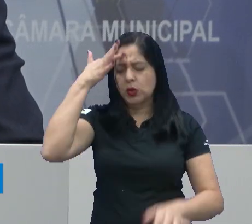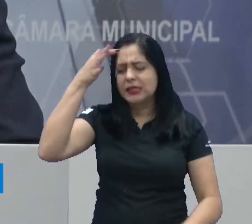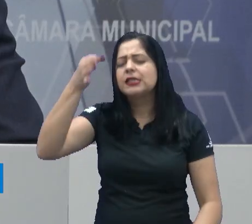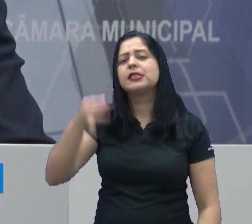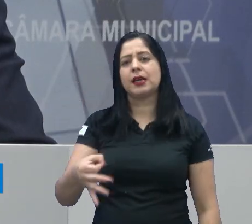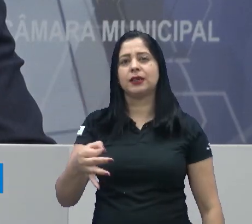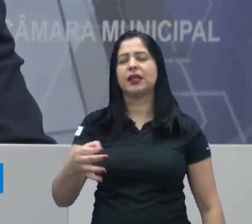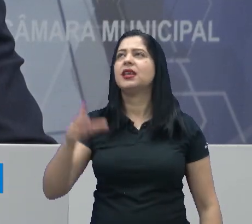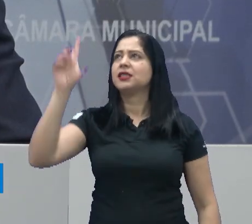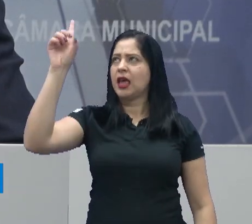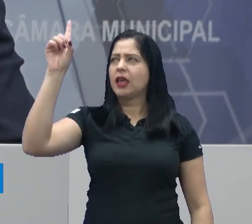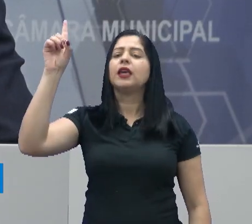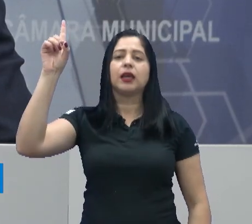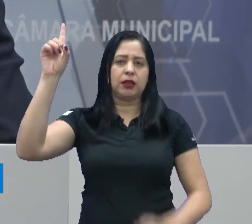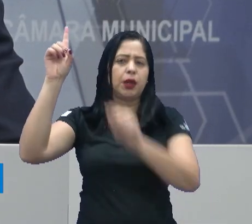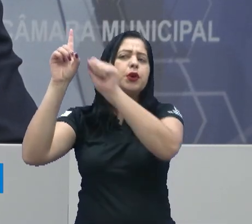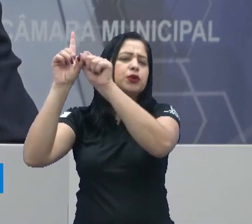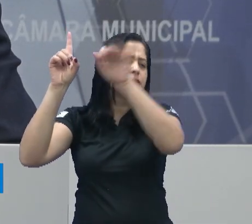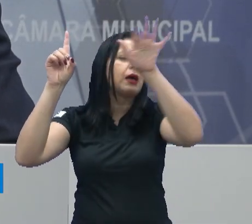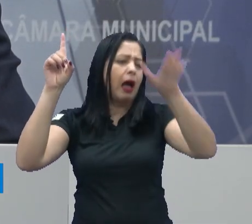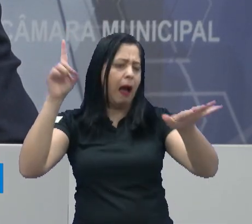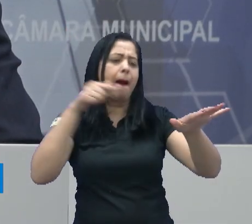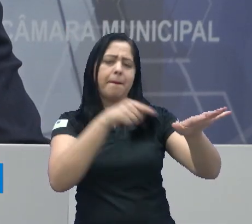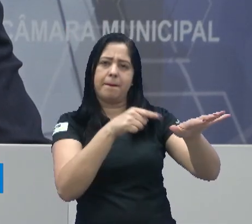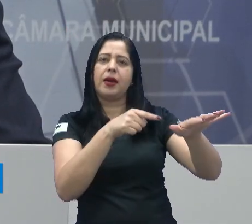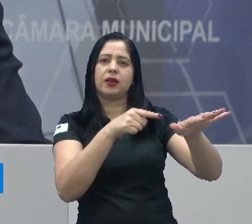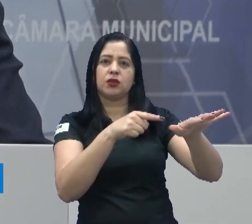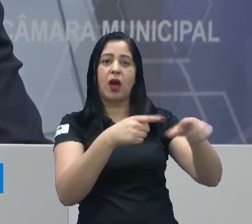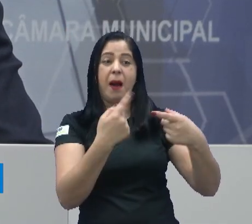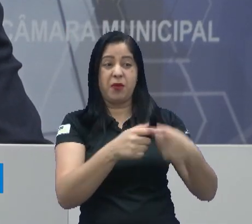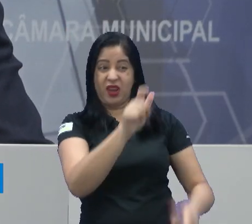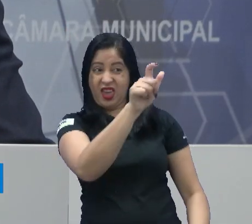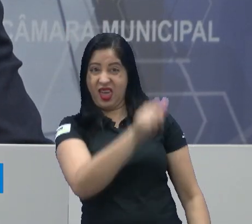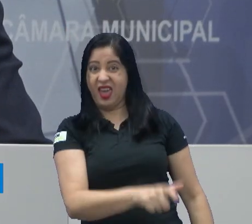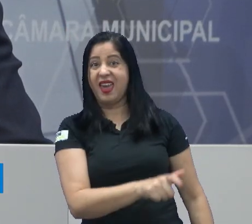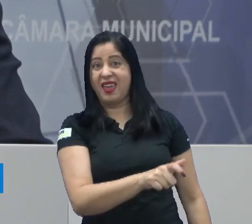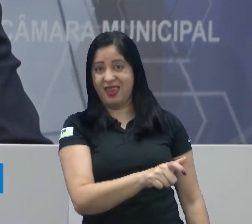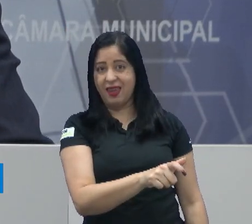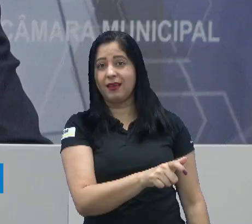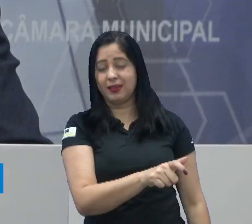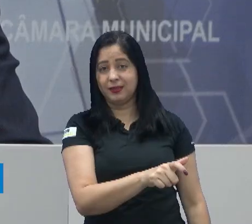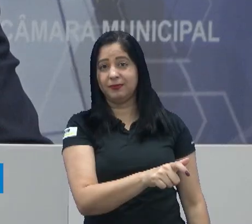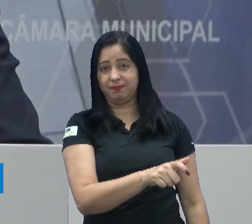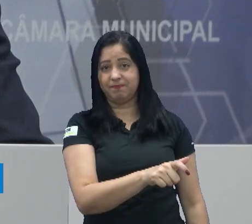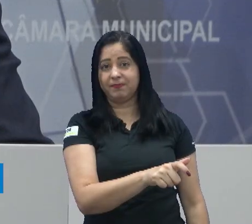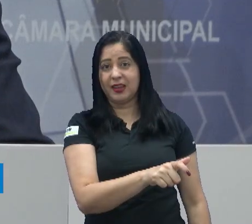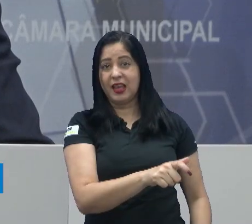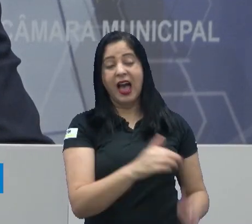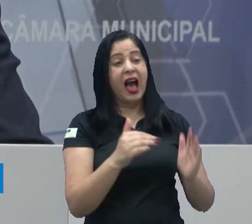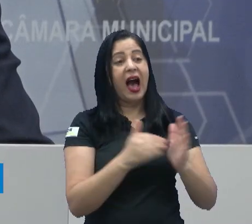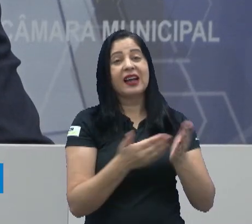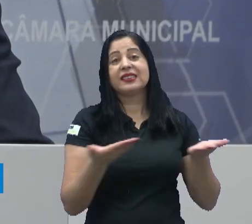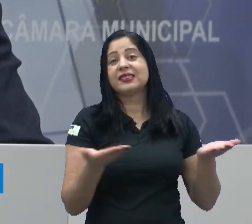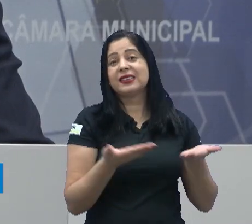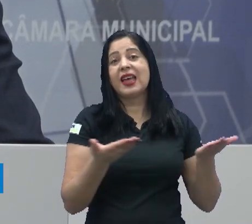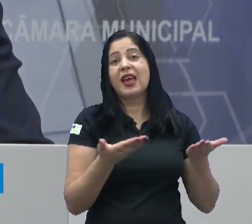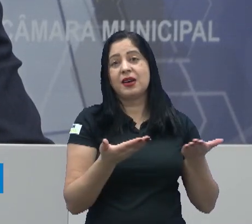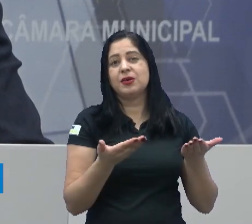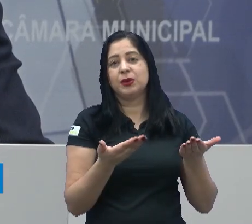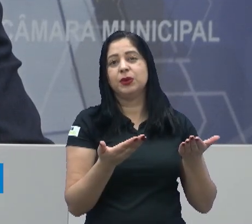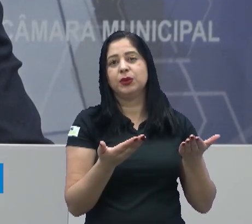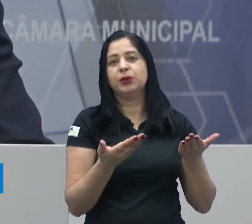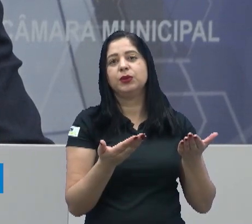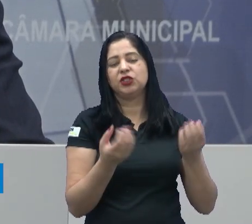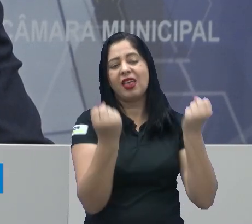honrar esse homem que sacrificou a sua vida e está sacrificando a sua família em prol